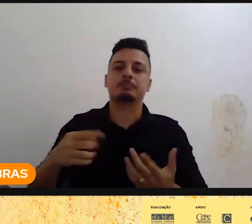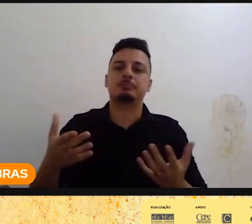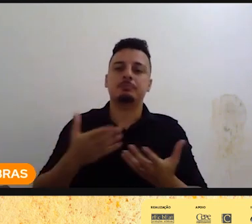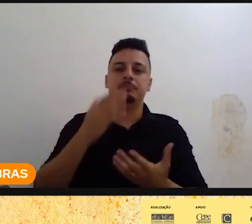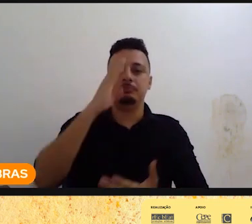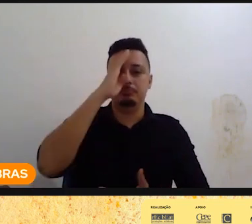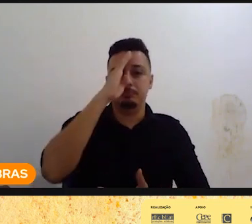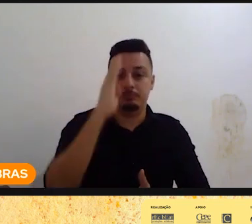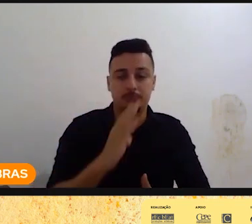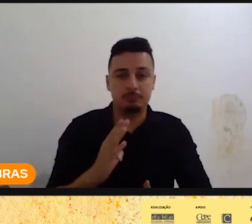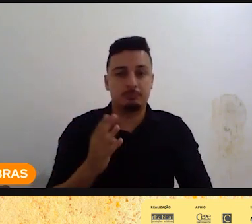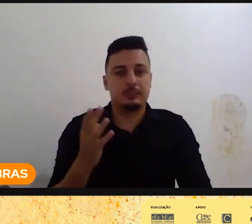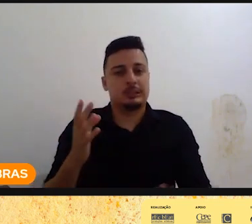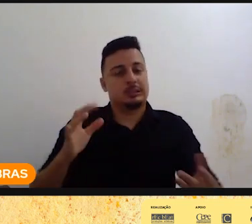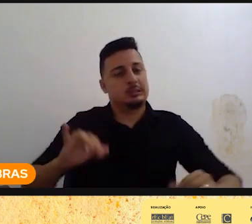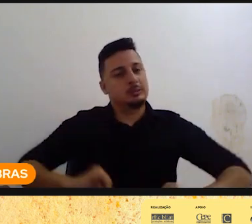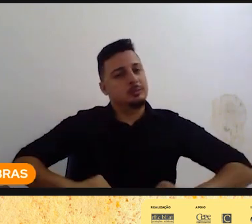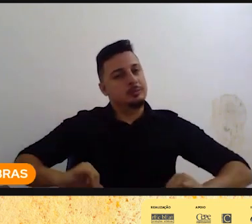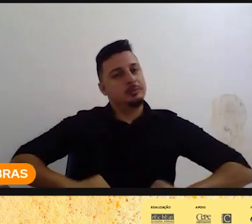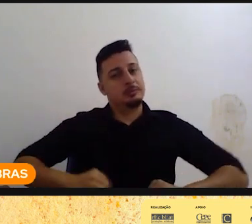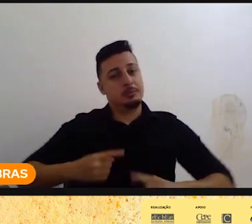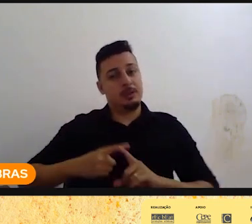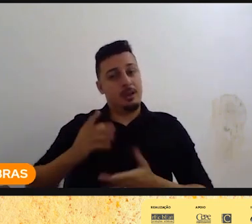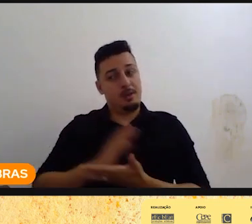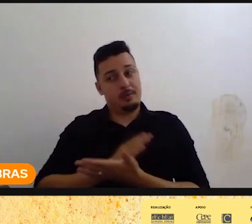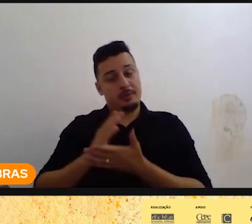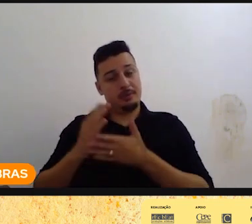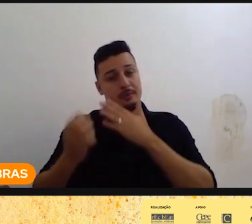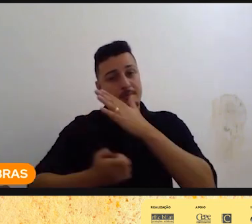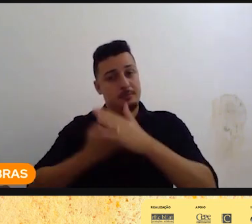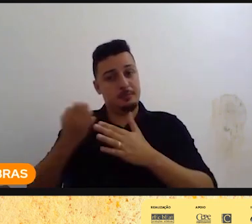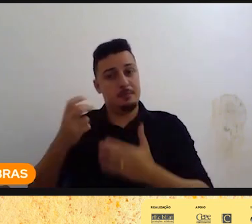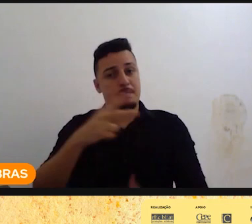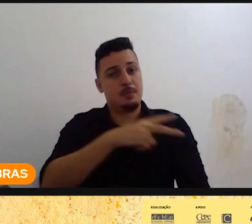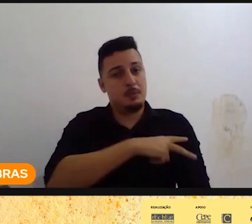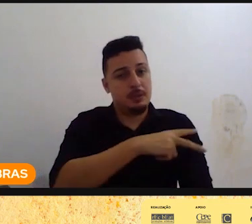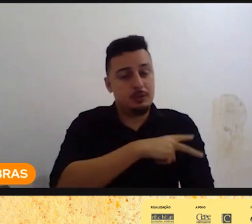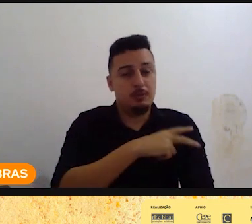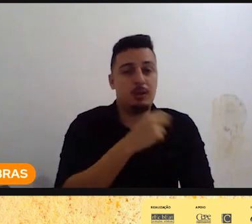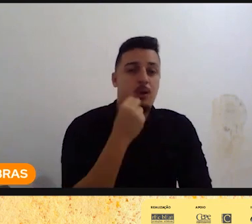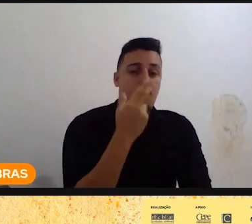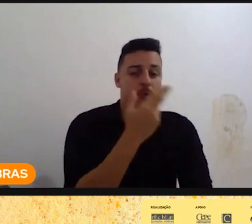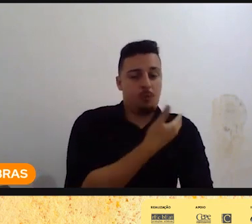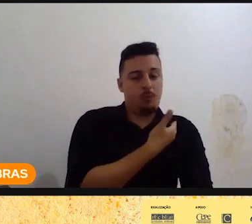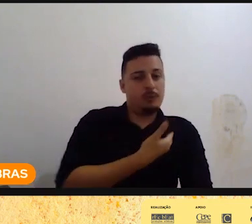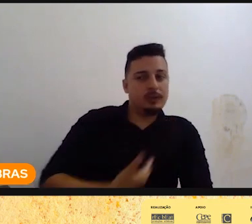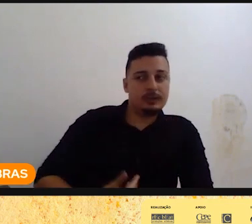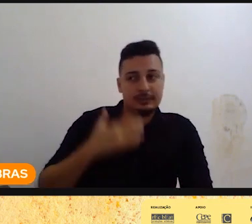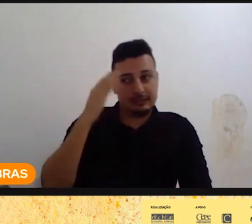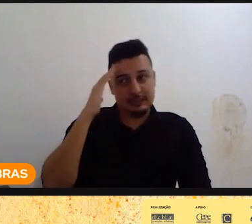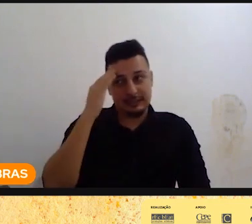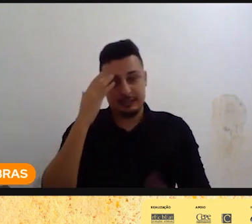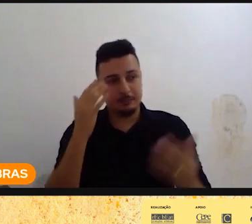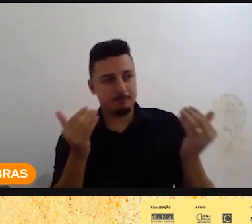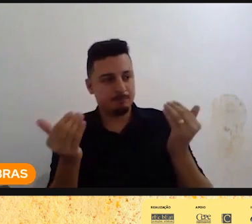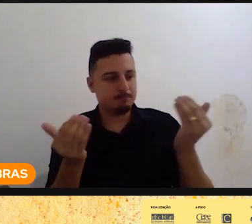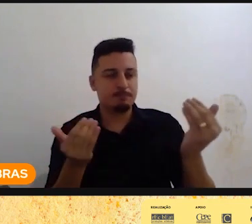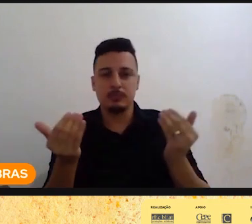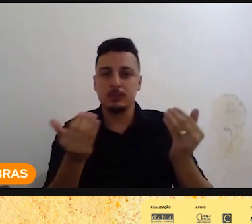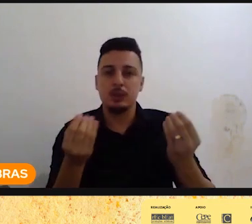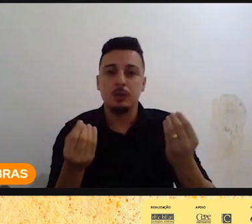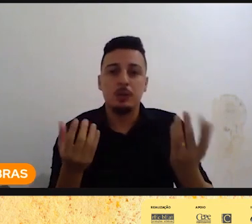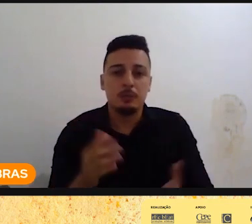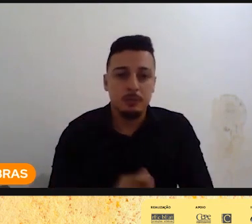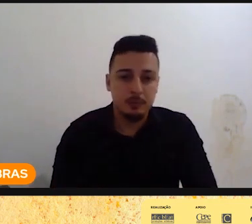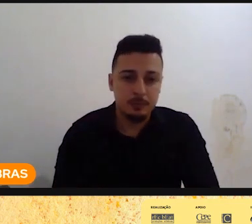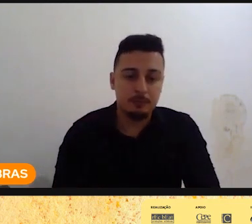que financiam, públicas ou até privadas, entendam essa diferença de processo. Então, o que acontece muitas vezes é a gente